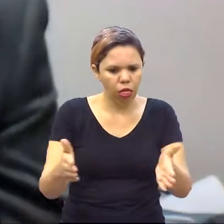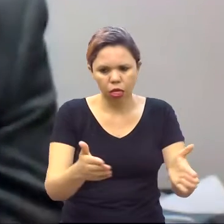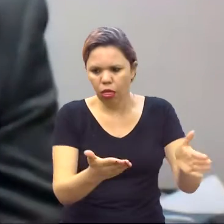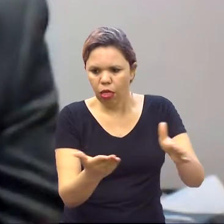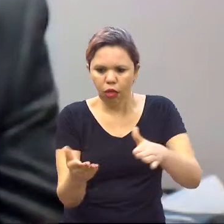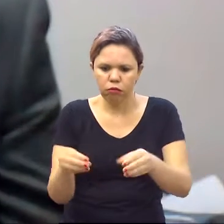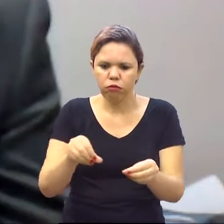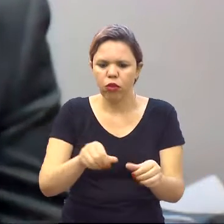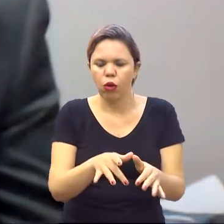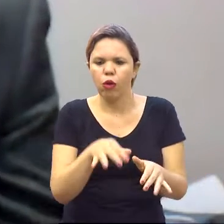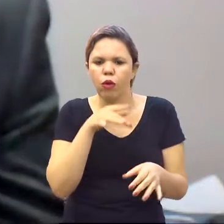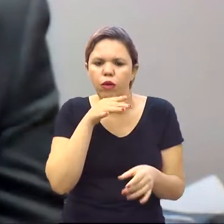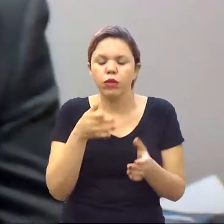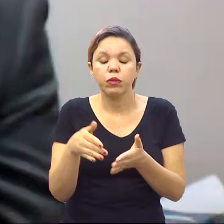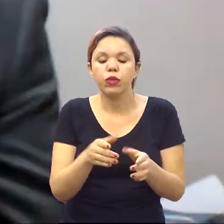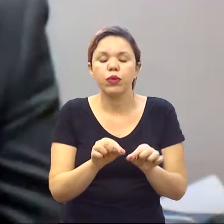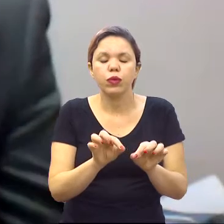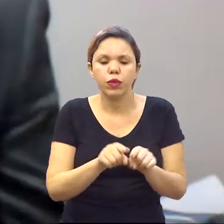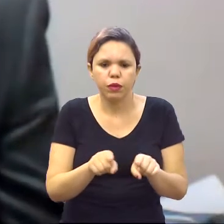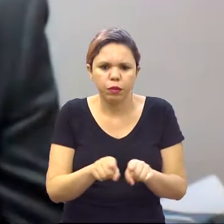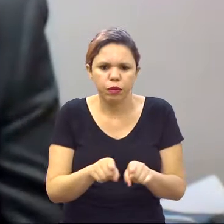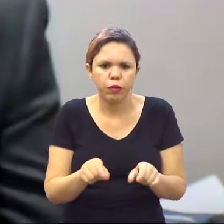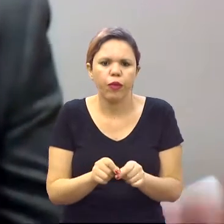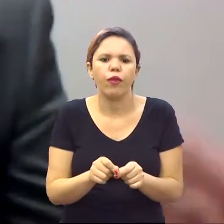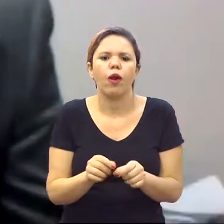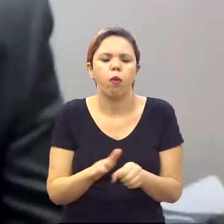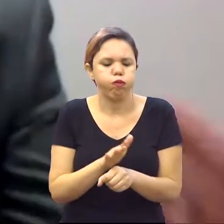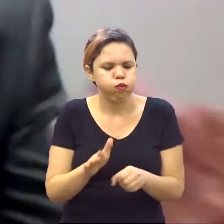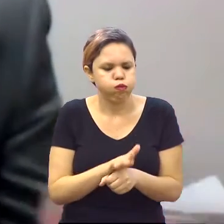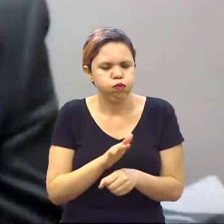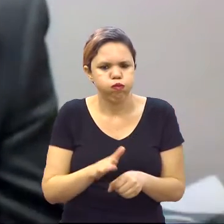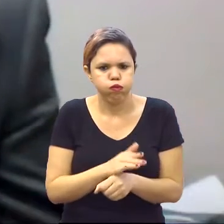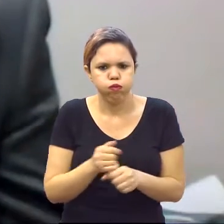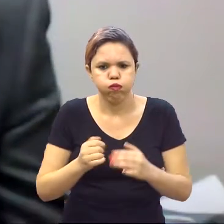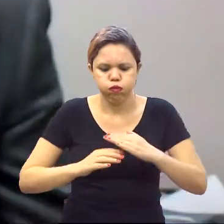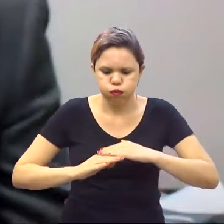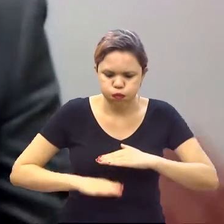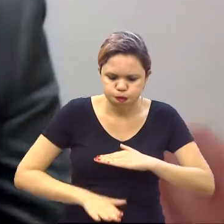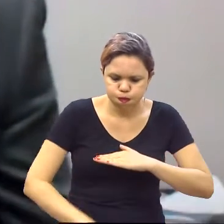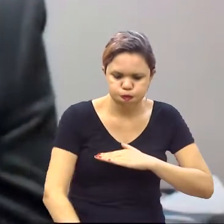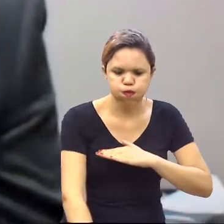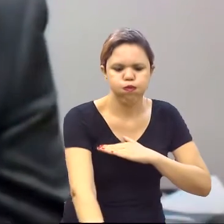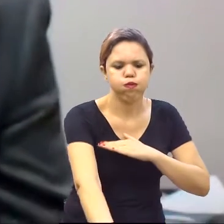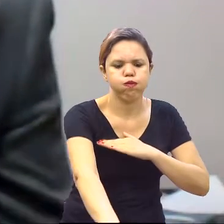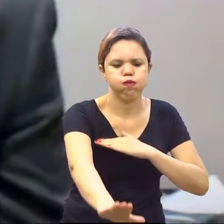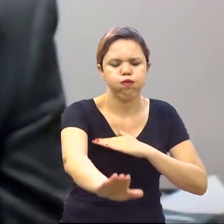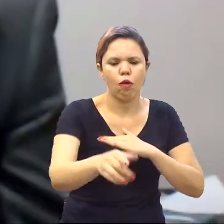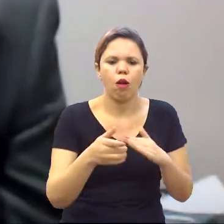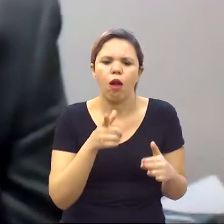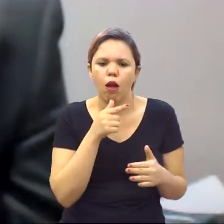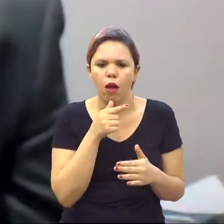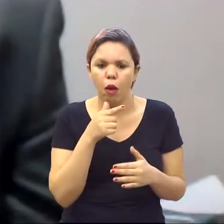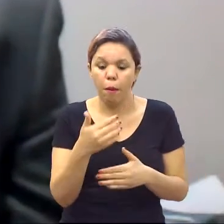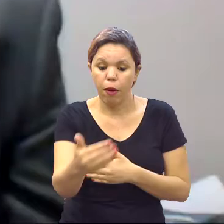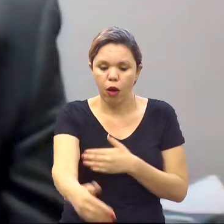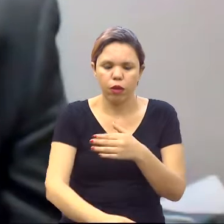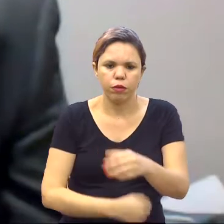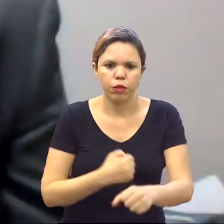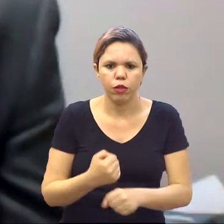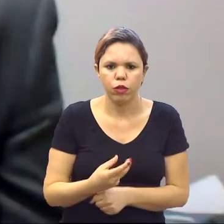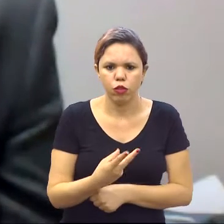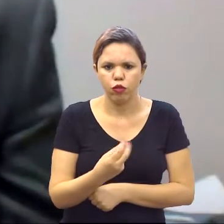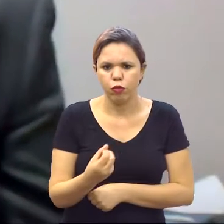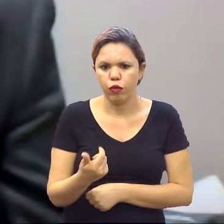e provocar assoreamentos dos rios, que ela sim recarregue o lençol freático, para que tenhamos, para o próximo